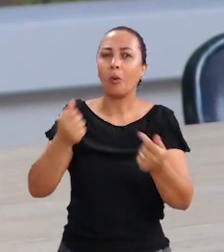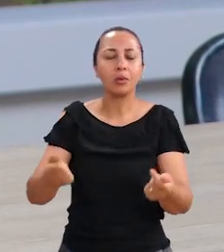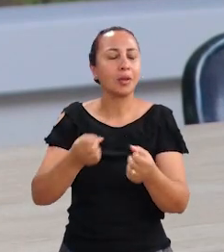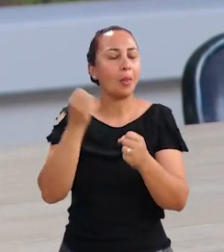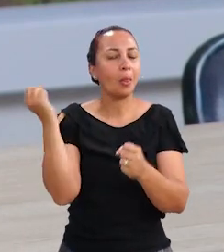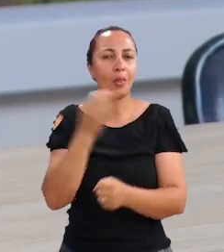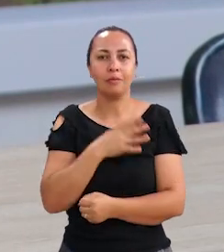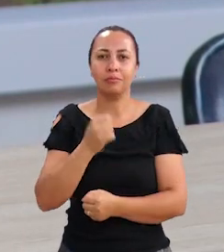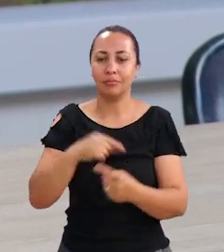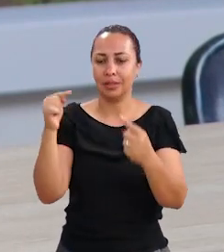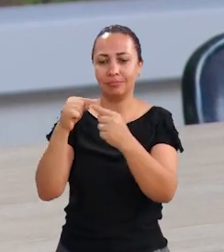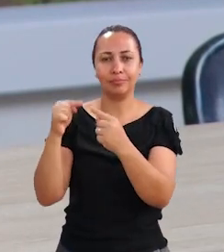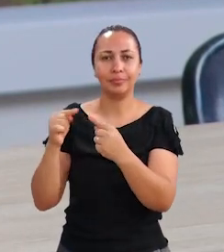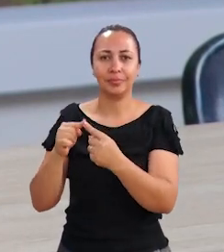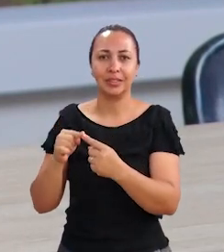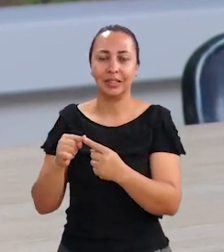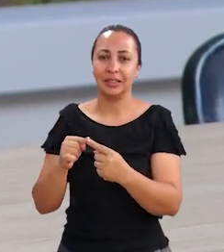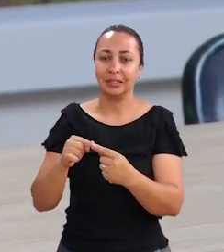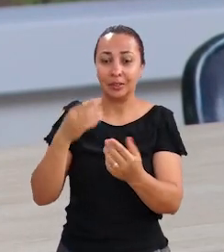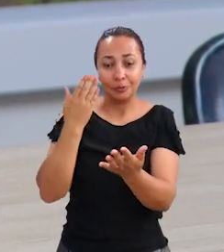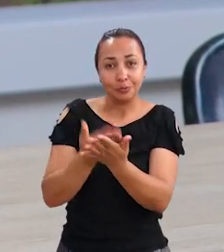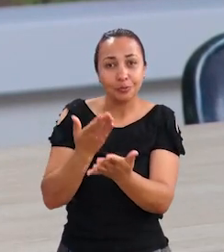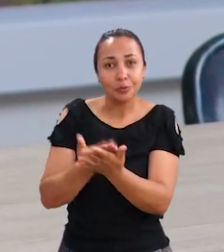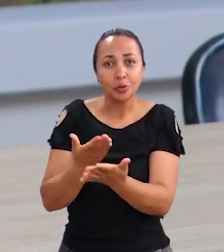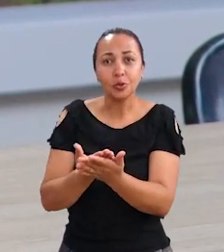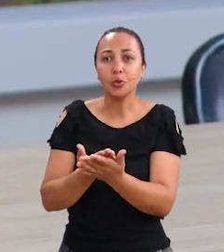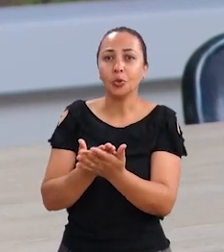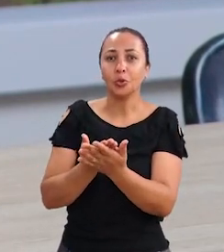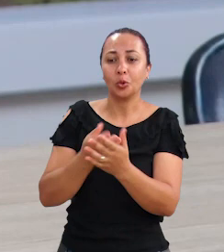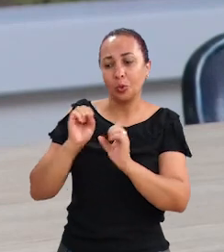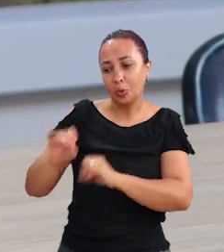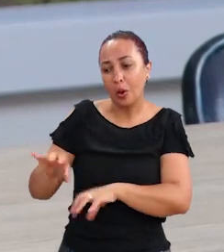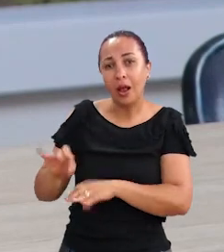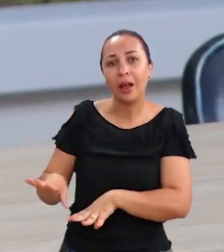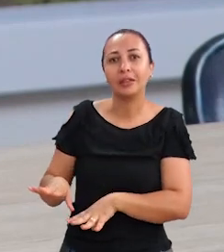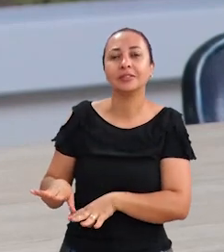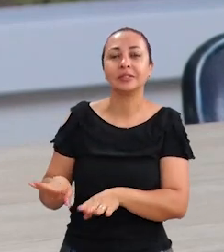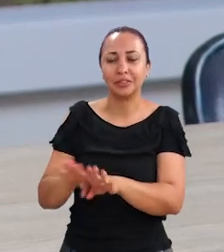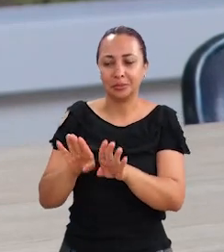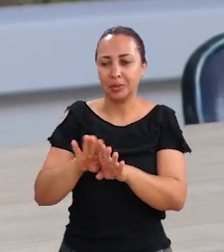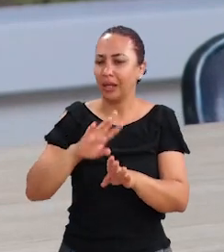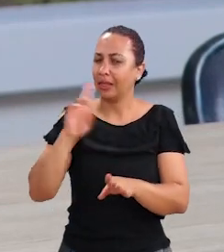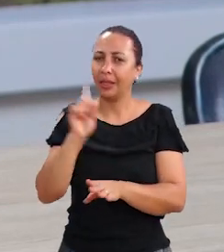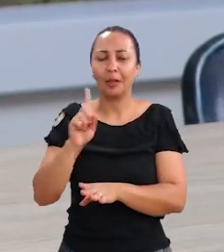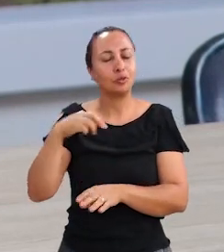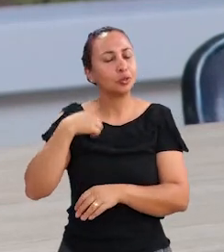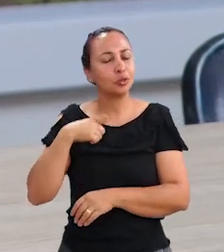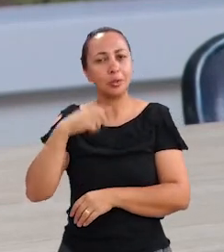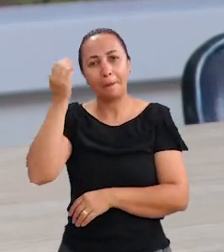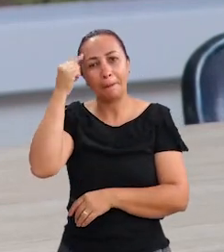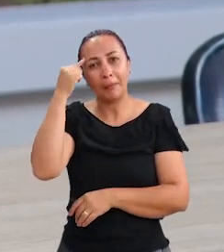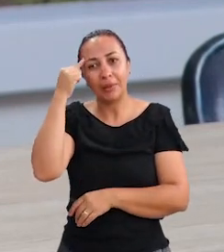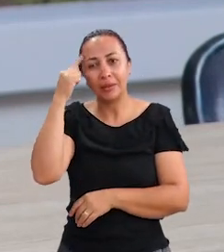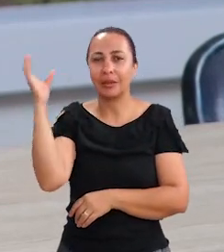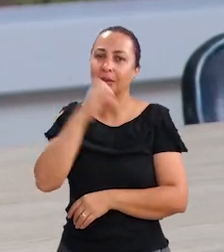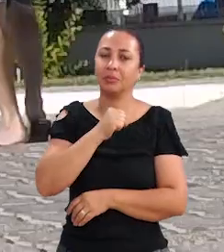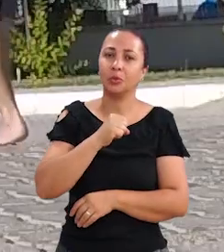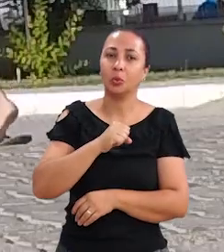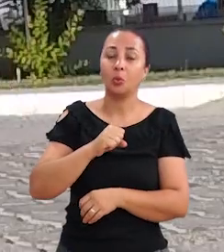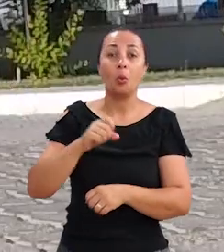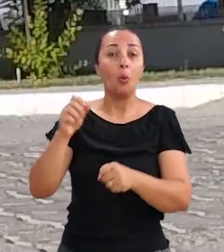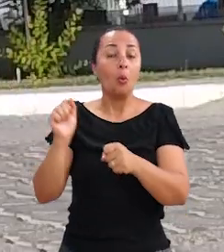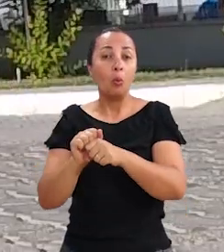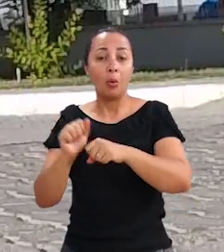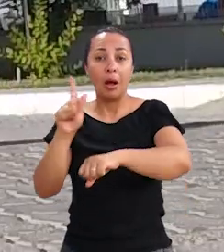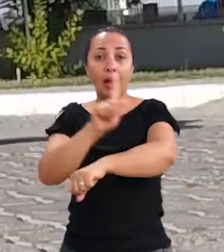surgiram. Uma delas é a aplicação didática no ensino, que é uma coisa que a gente não tinha pensado de imediato.